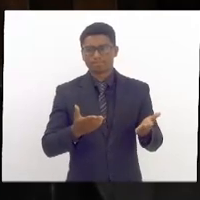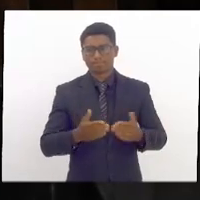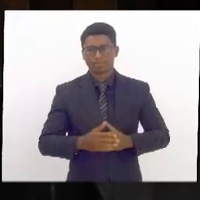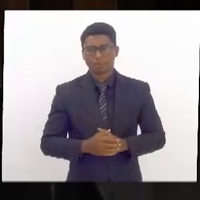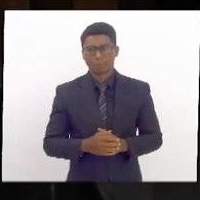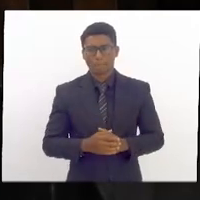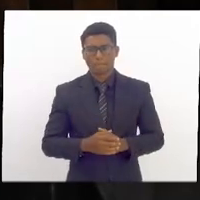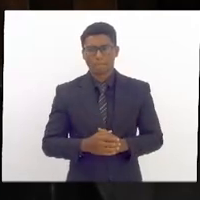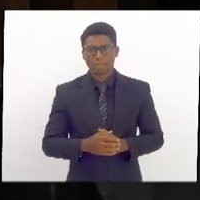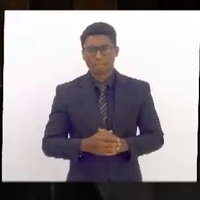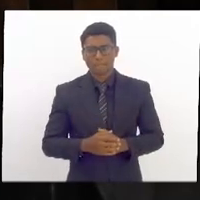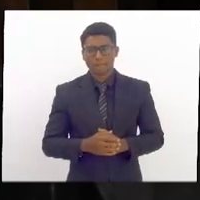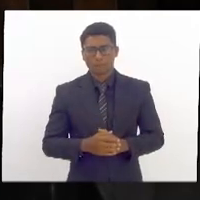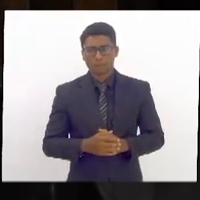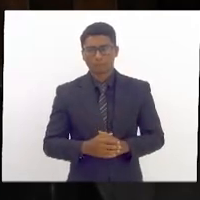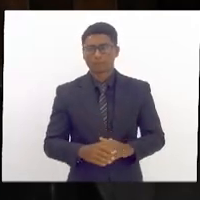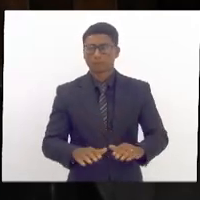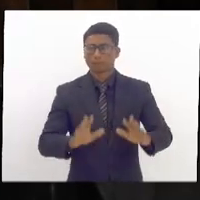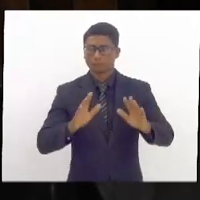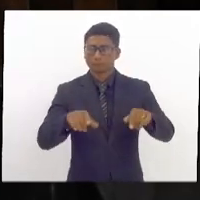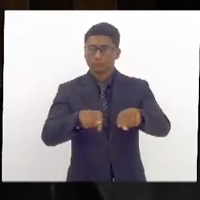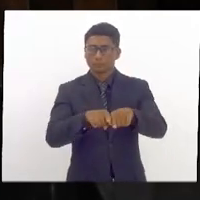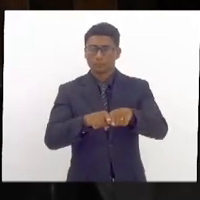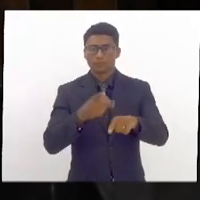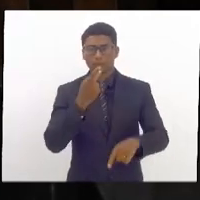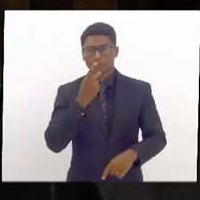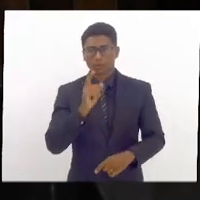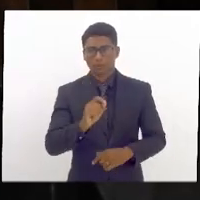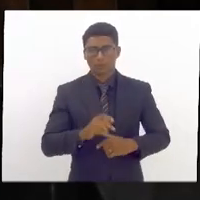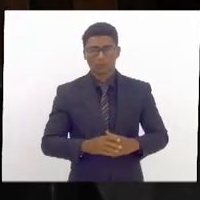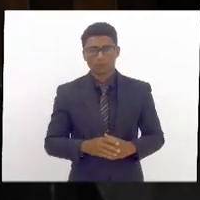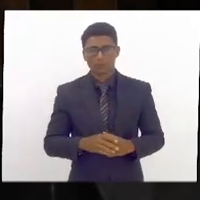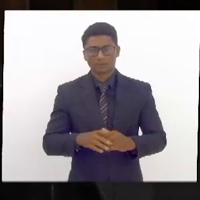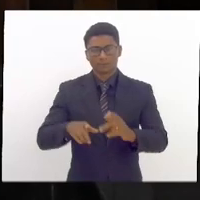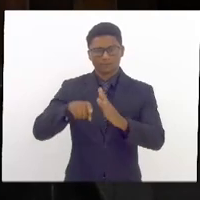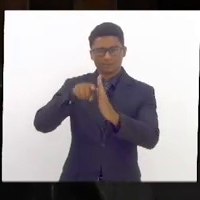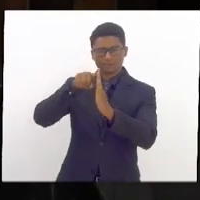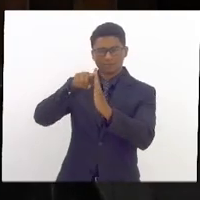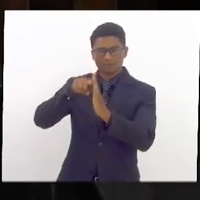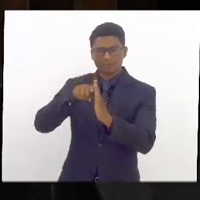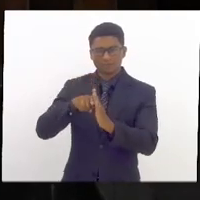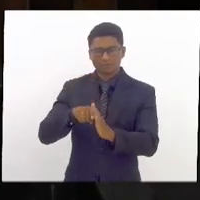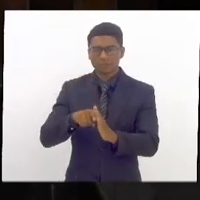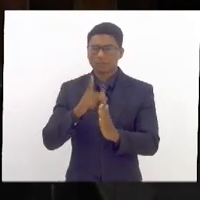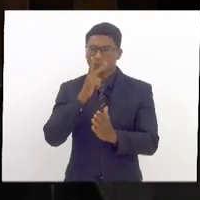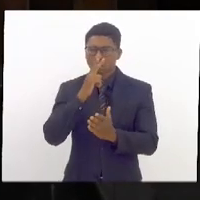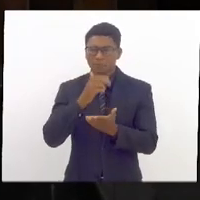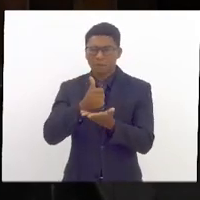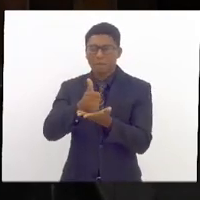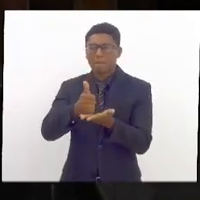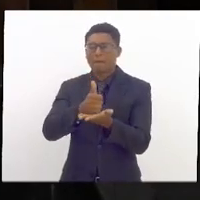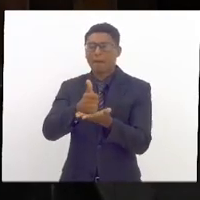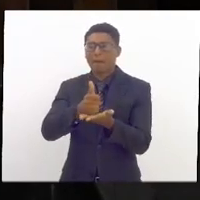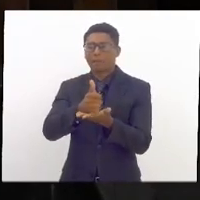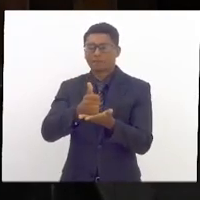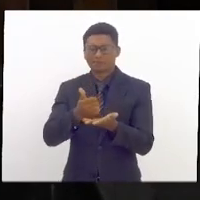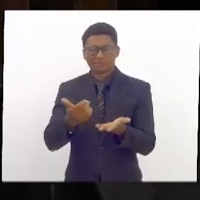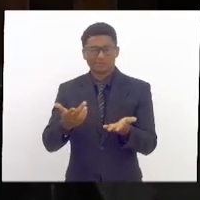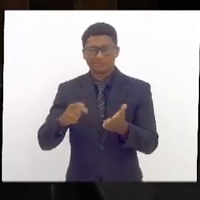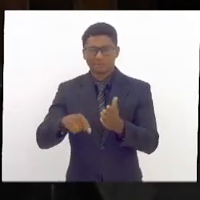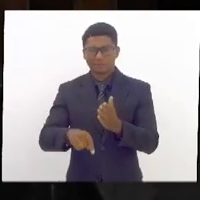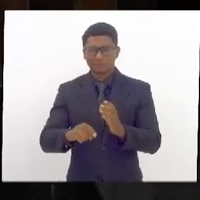sessão. Aliás, faço o registro também que essas análises, muitas vezes superficiais, elas são